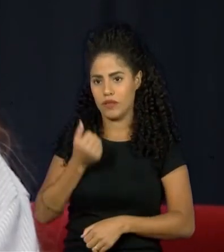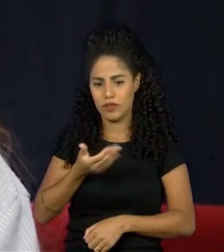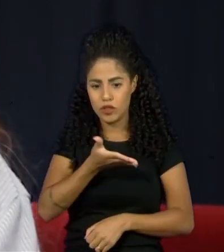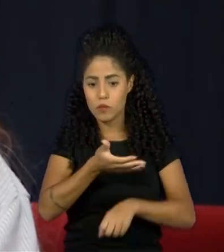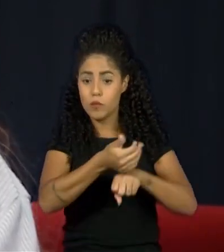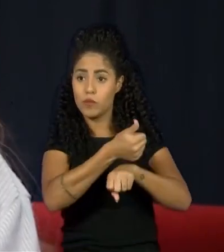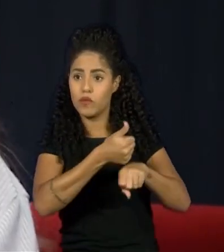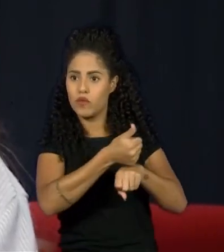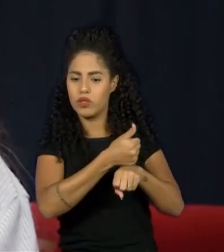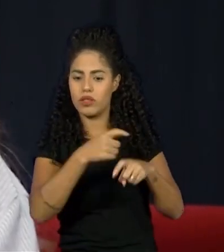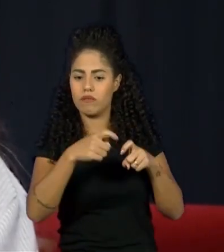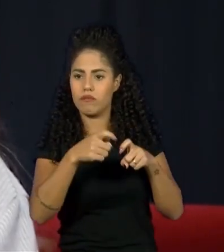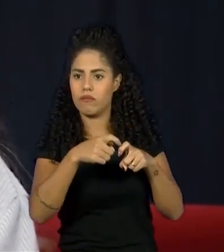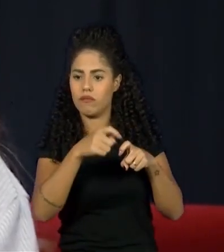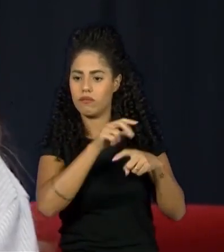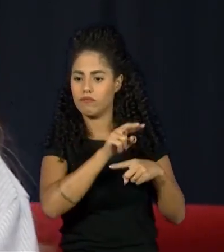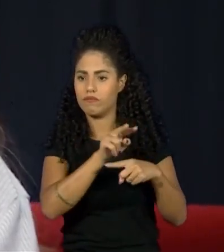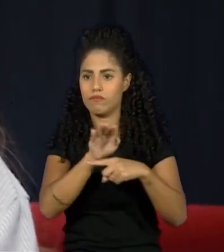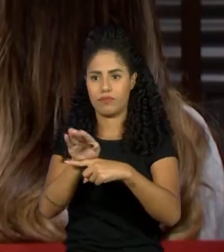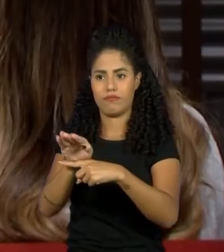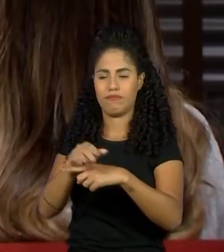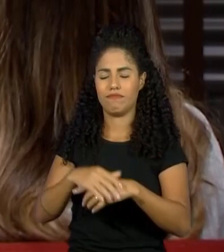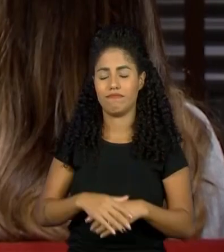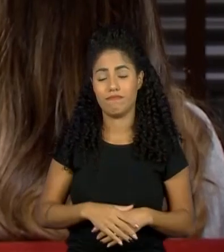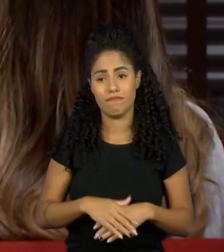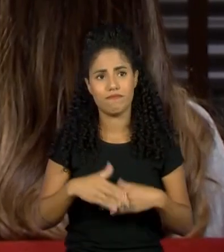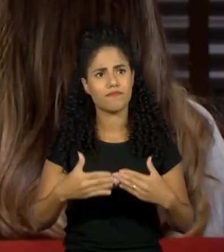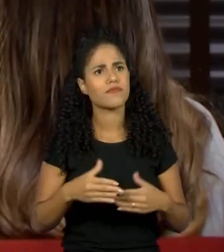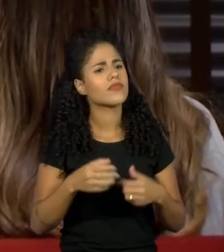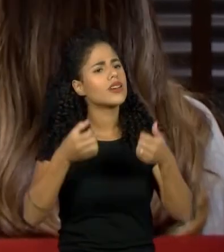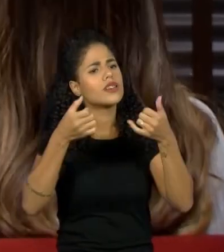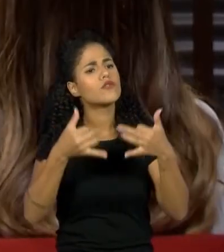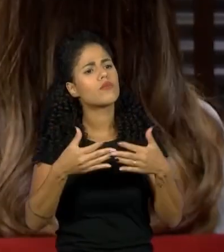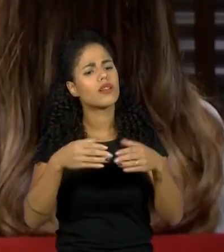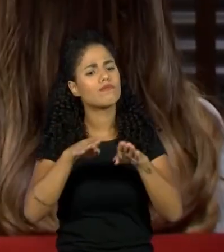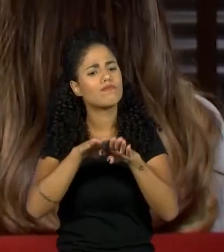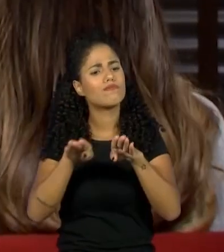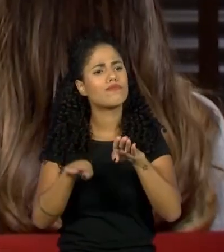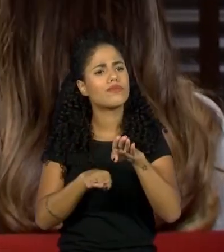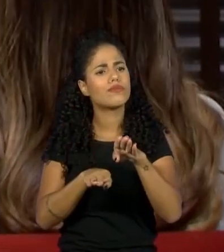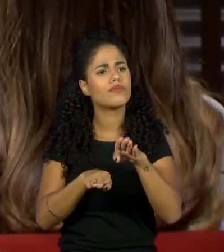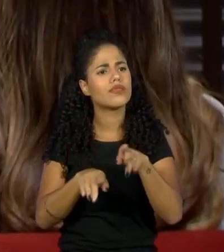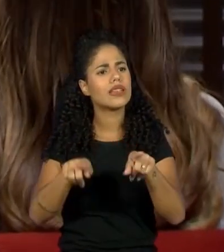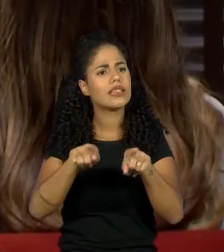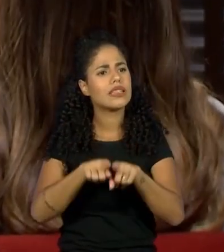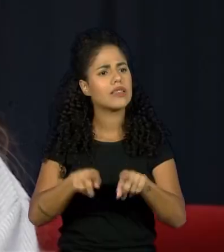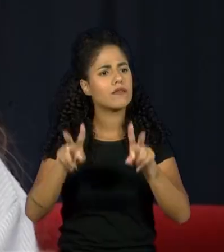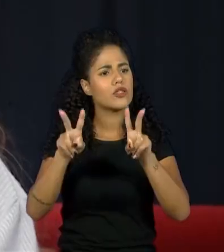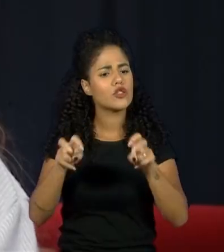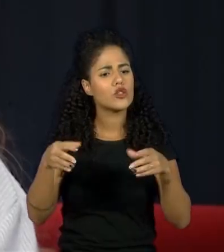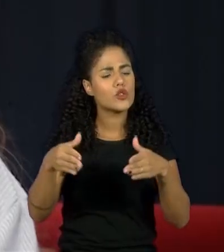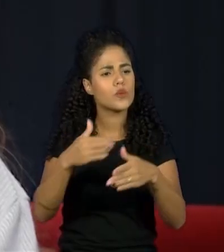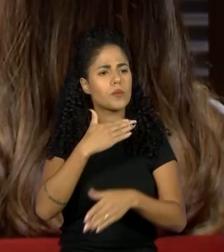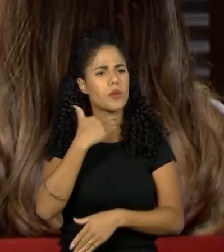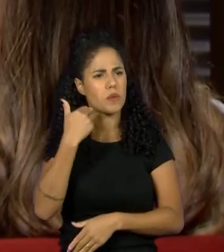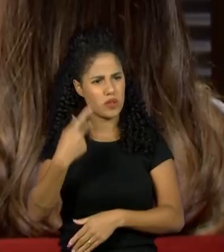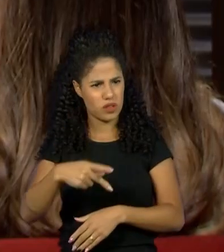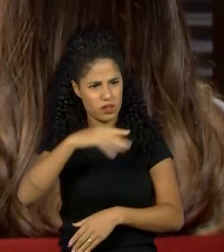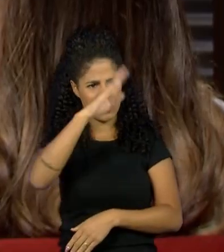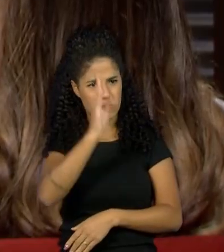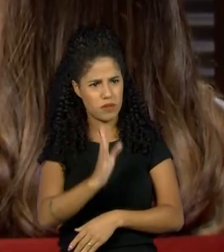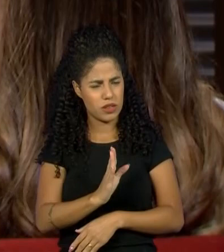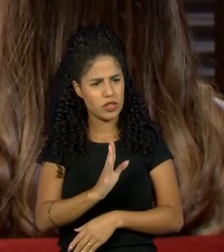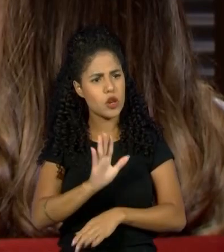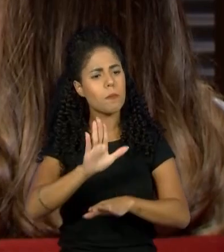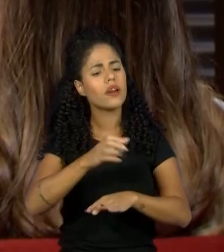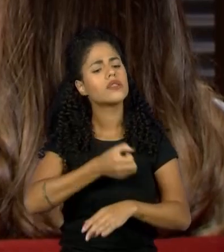conseguirem prover o alívio do sofrimento você tá falando na desigualdade até na morte no Brasil agora o